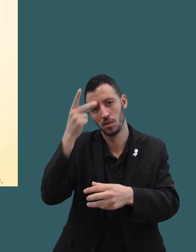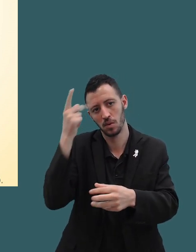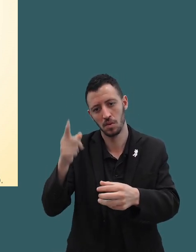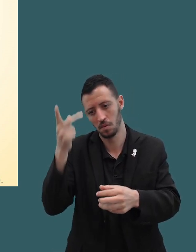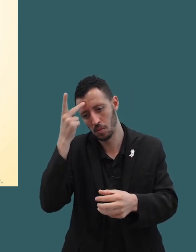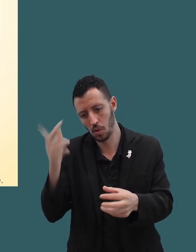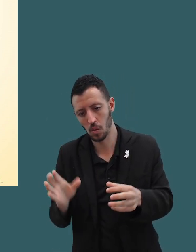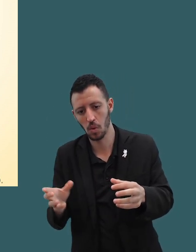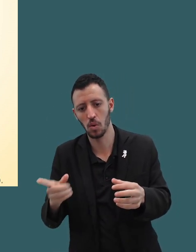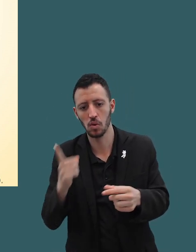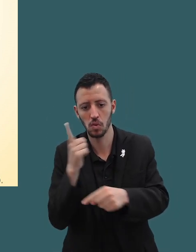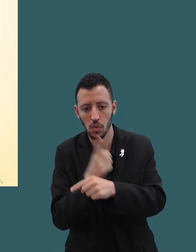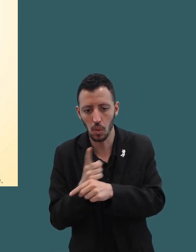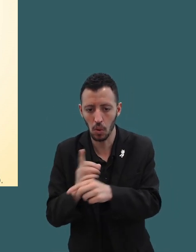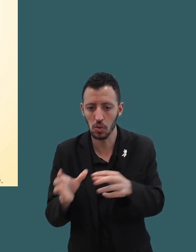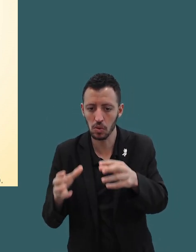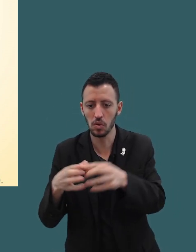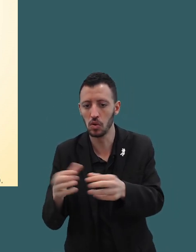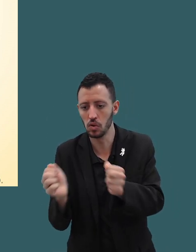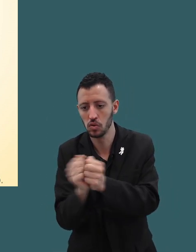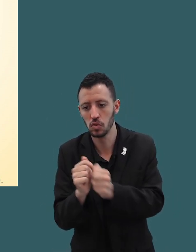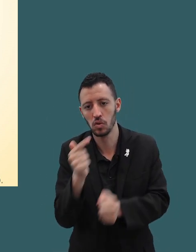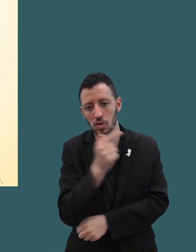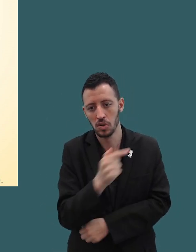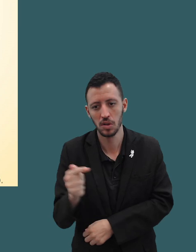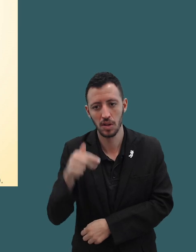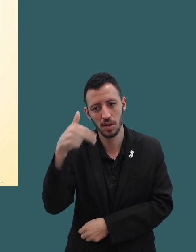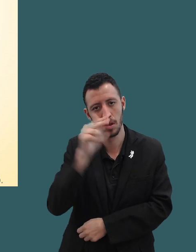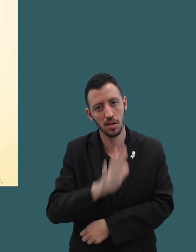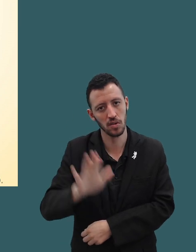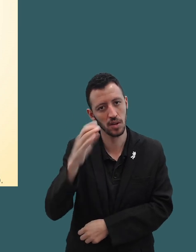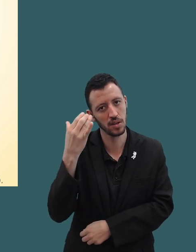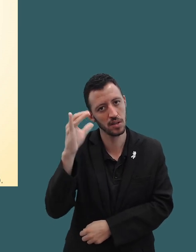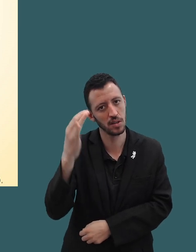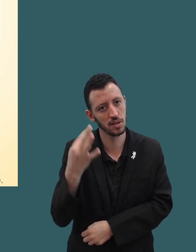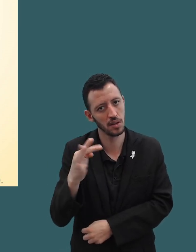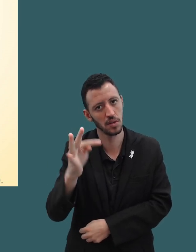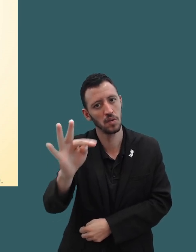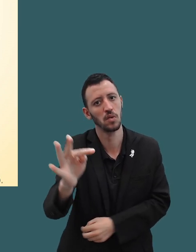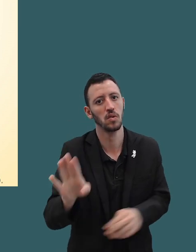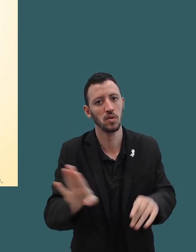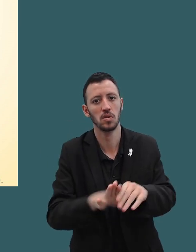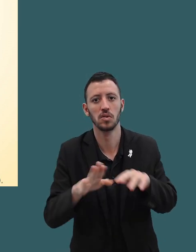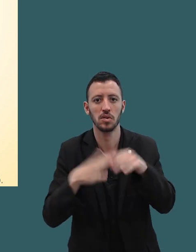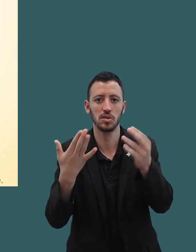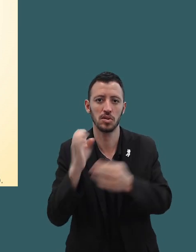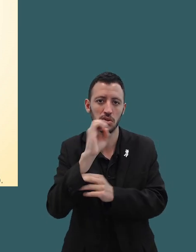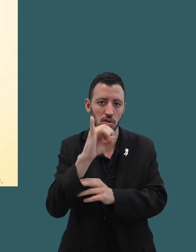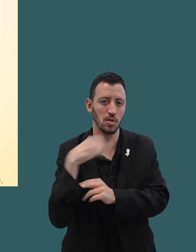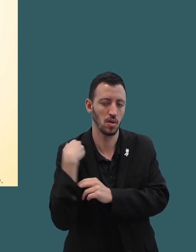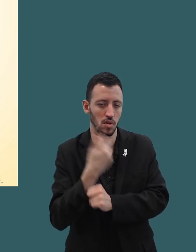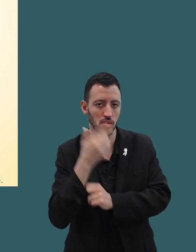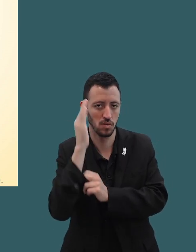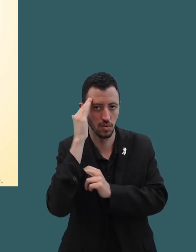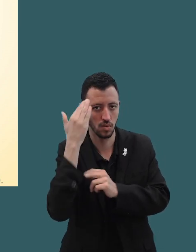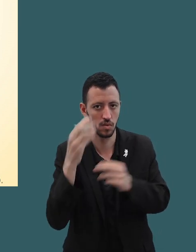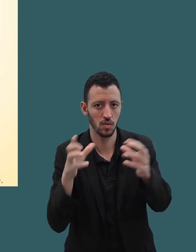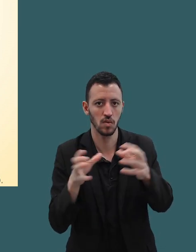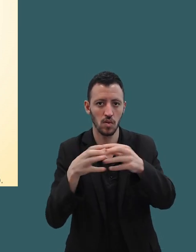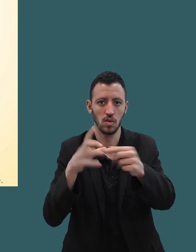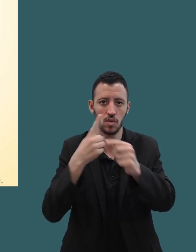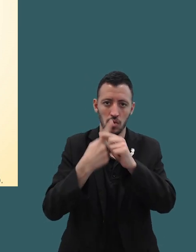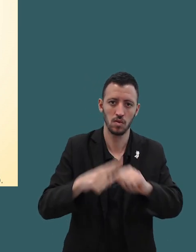se reunirem, estarem juntas lá na Semana Nacional de Ciência e Tecnologia. Mas, se a gente entender que para